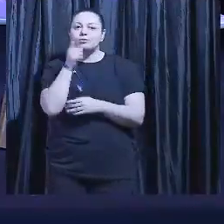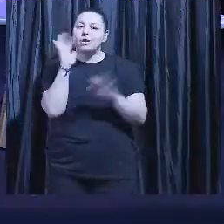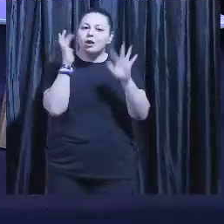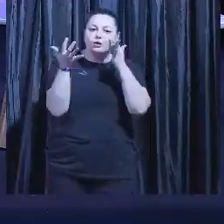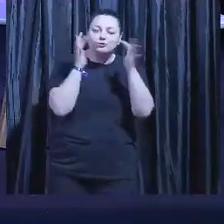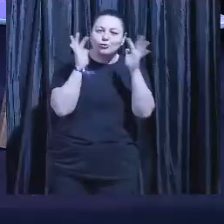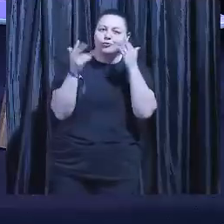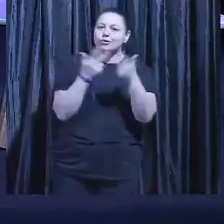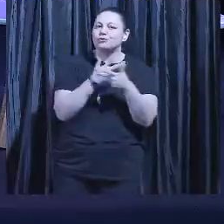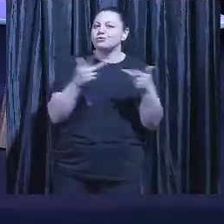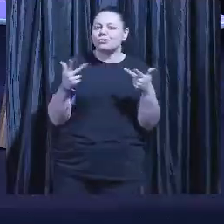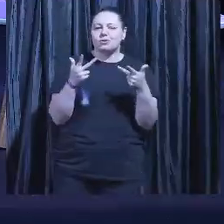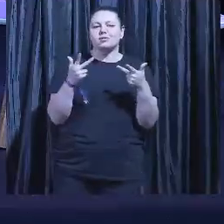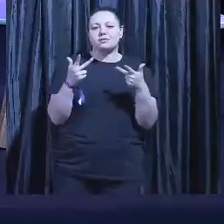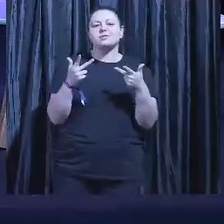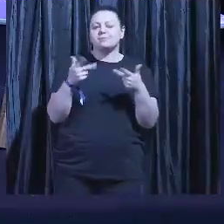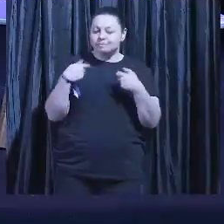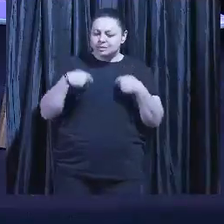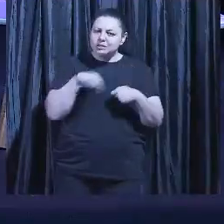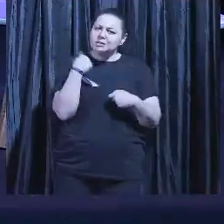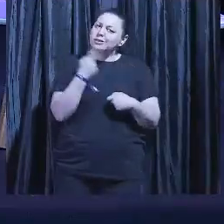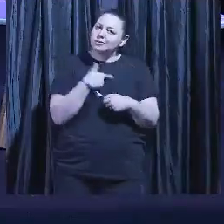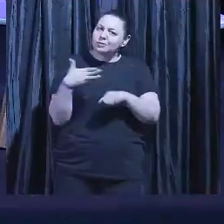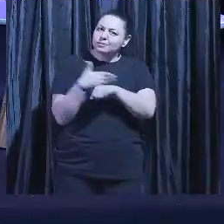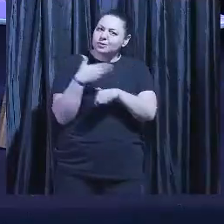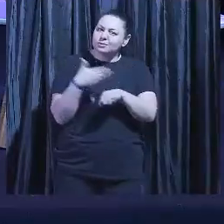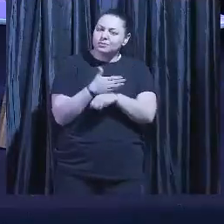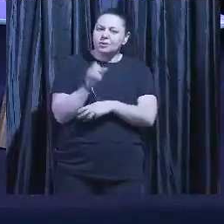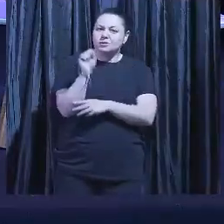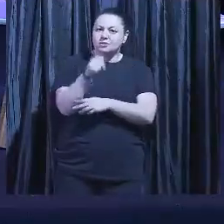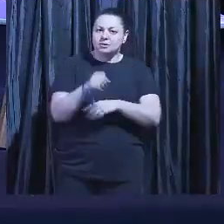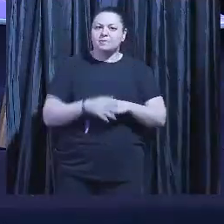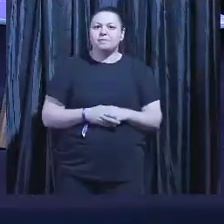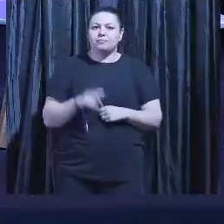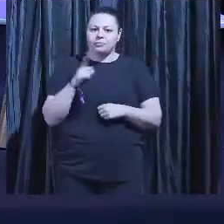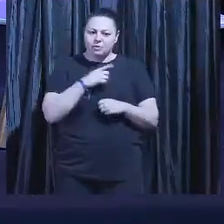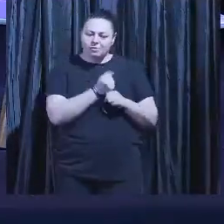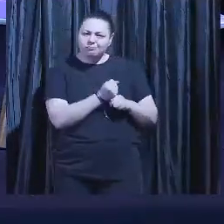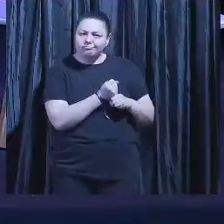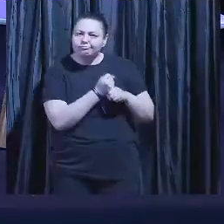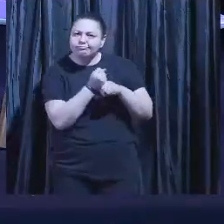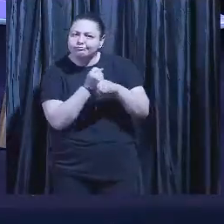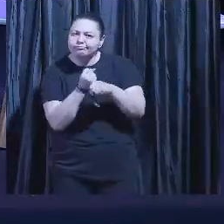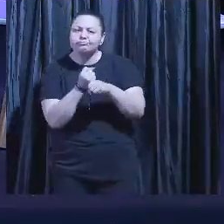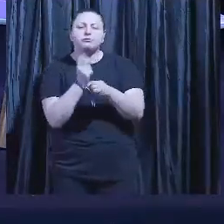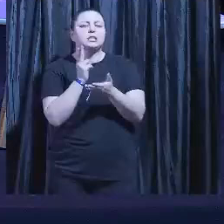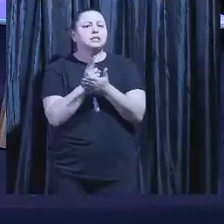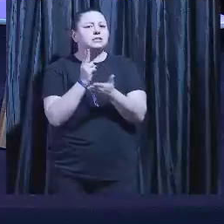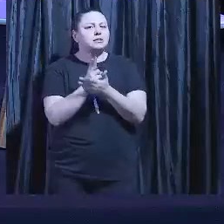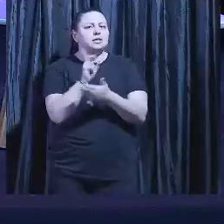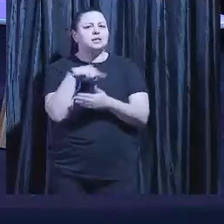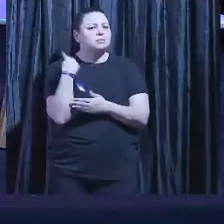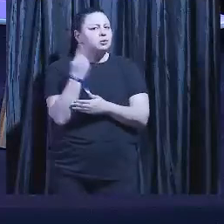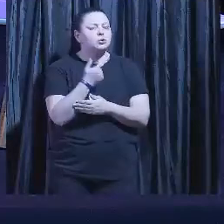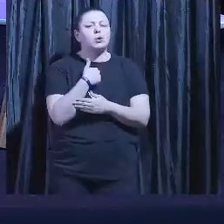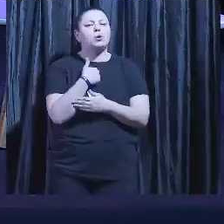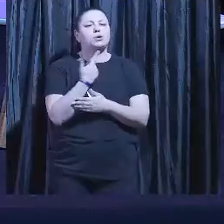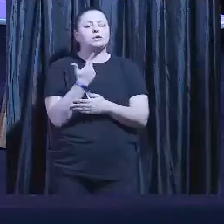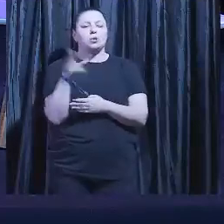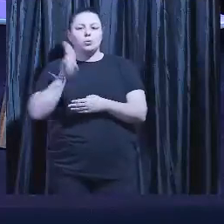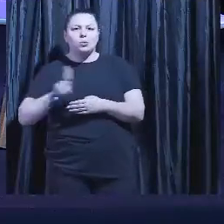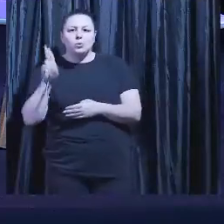para a base da pirâmide sem a gente participar do processo. A gente, durante muitos anos, sempre fomos vistos como cliente beneficiário ou um